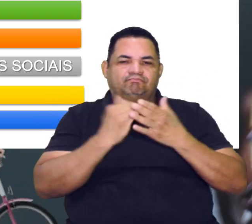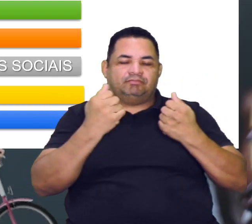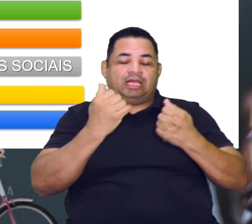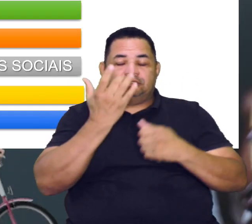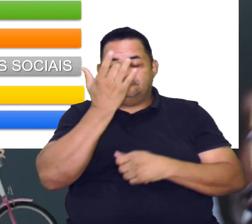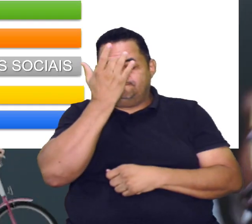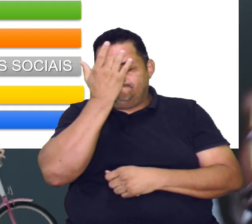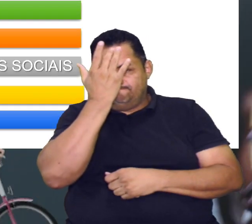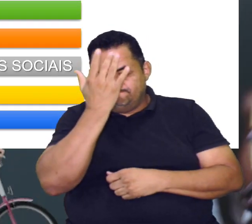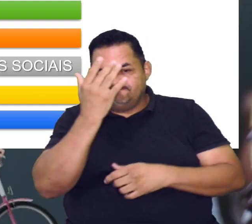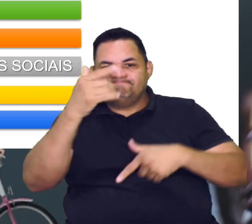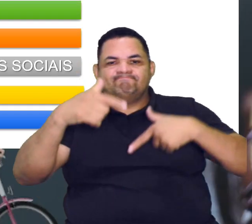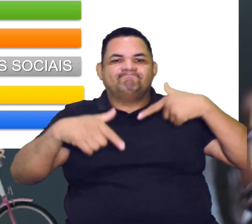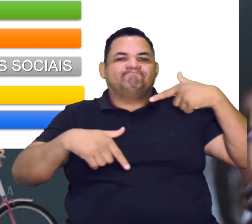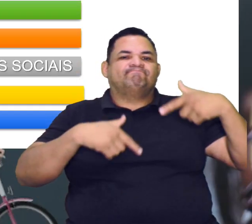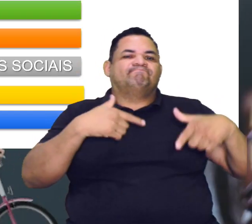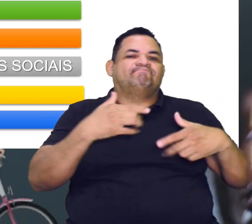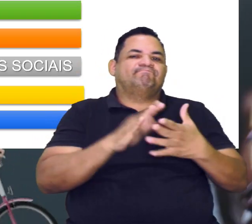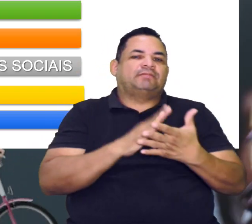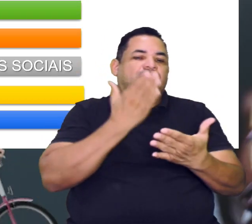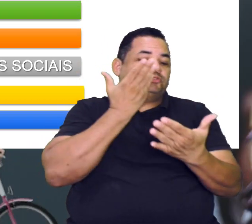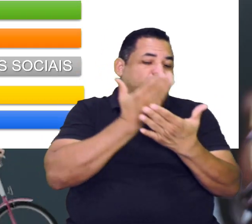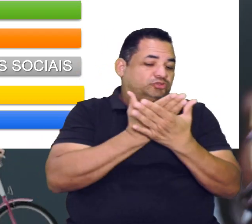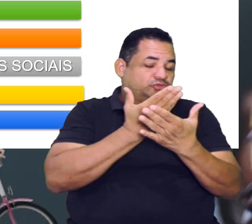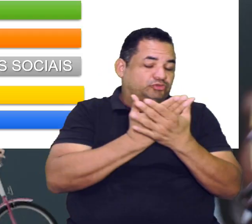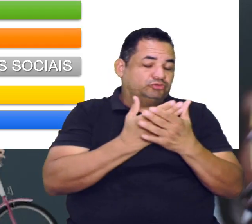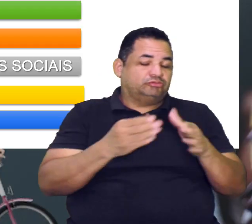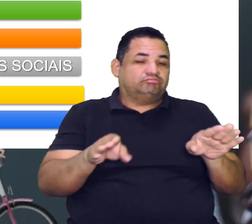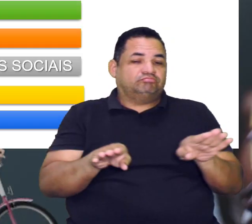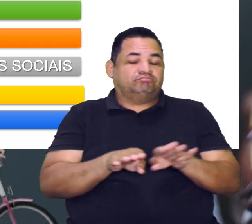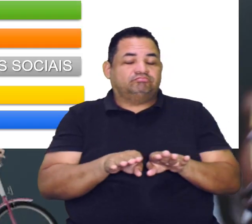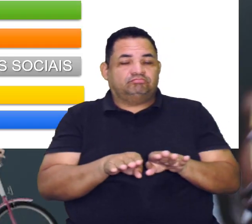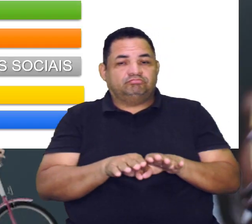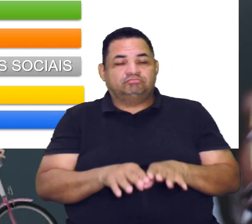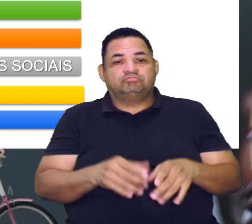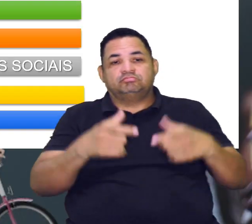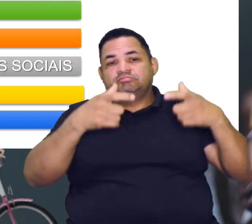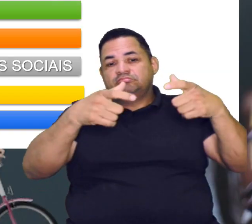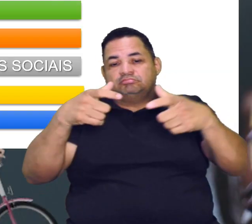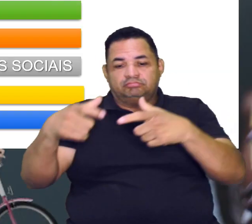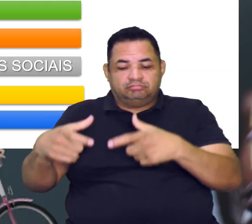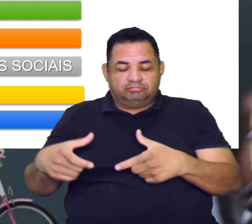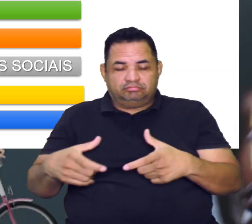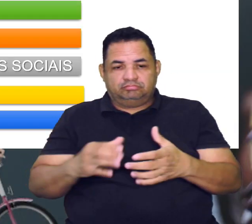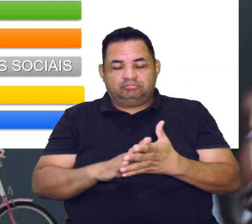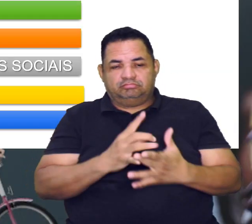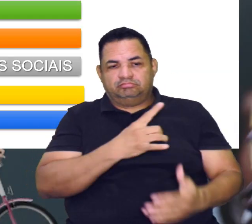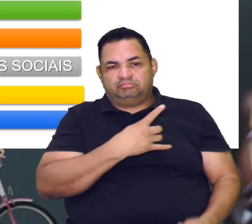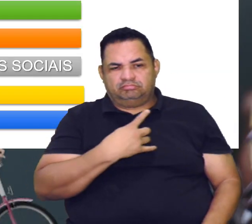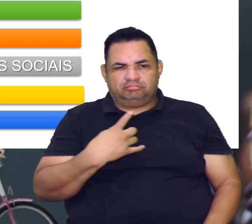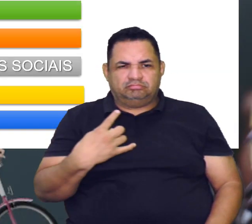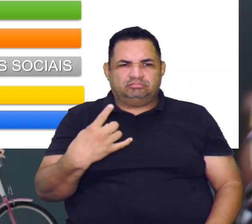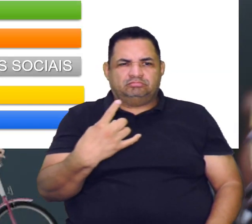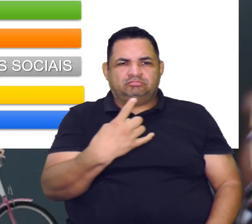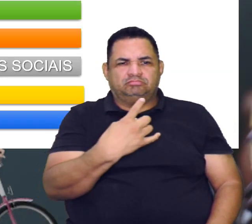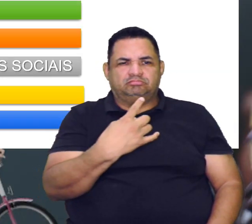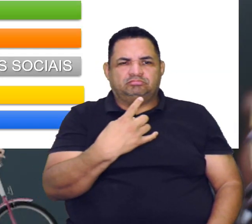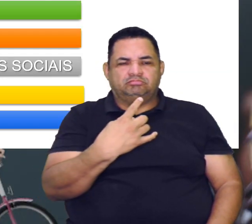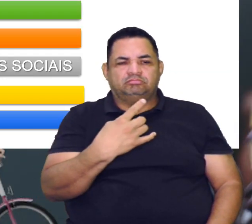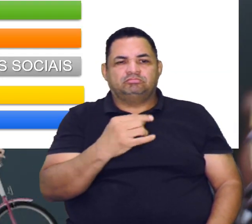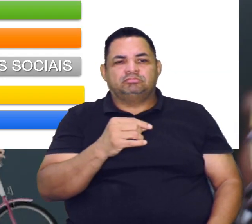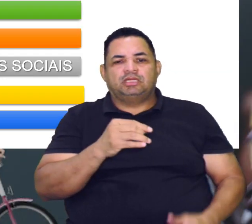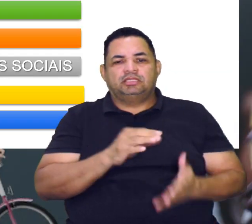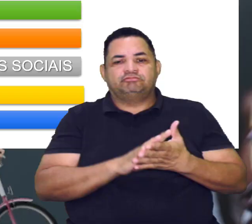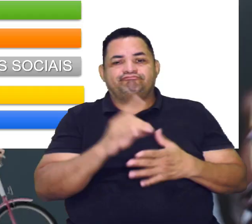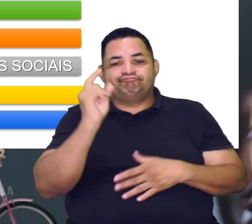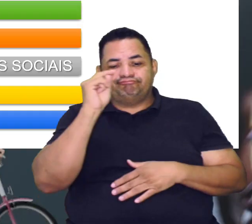meu trabalho, facilitar os meus estudos, né? Se você está em um local que é o nosso caso aqui, de áreas de